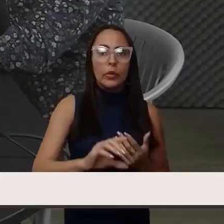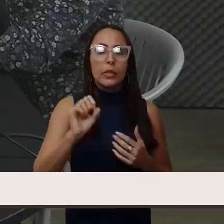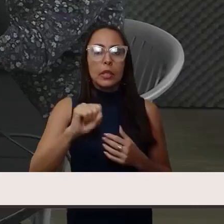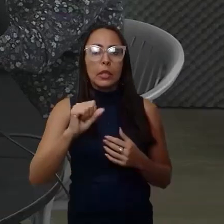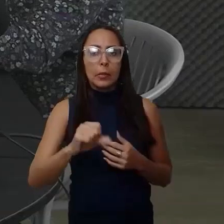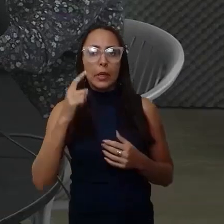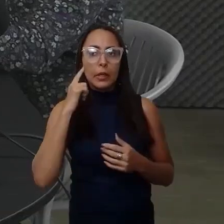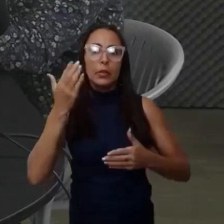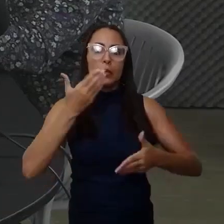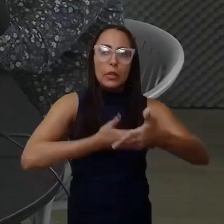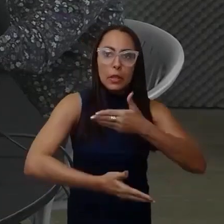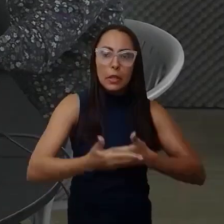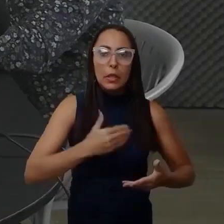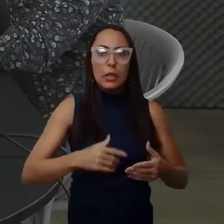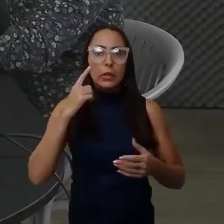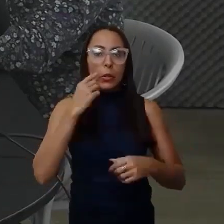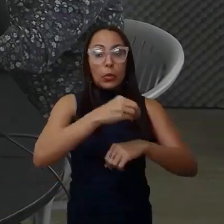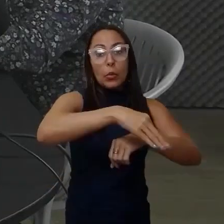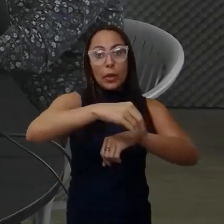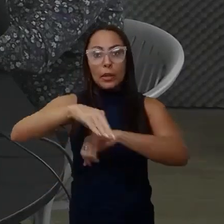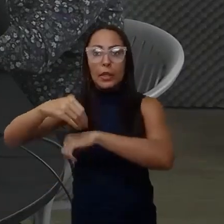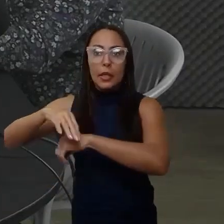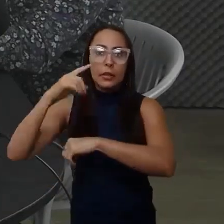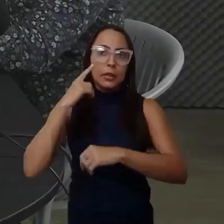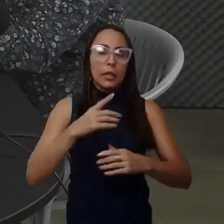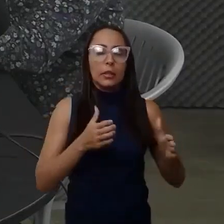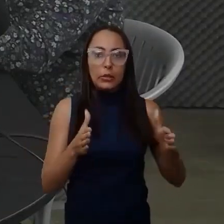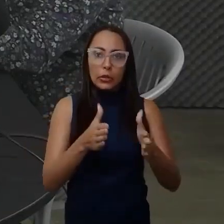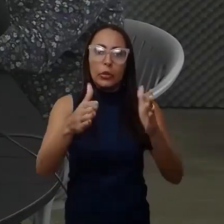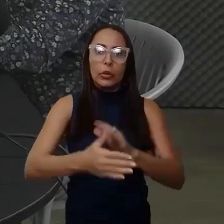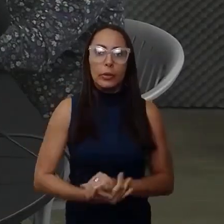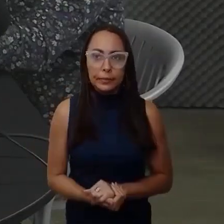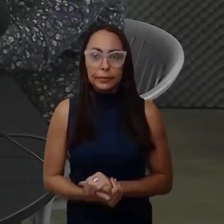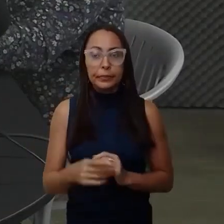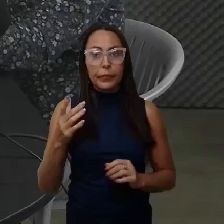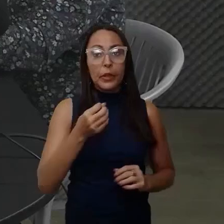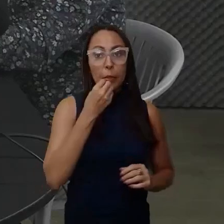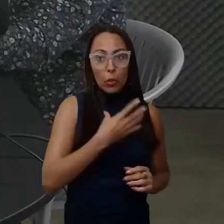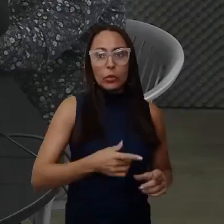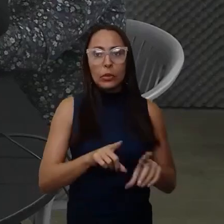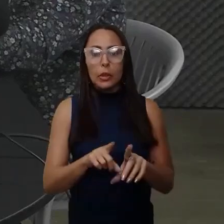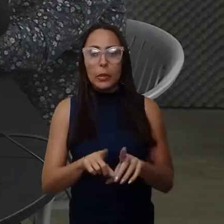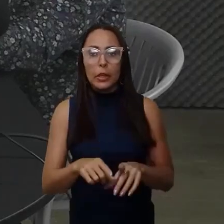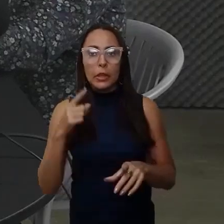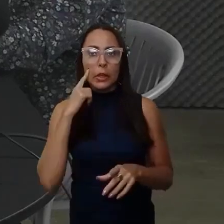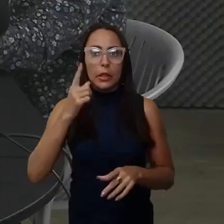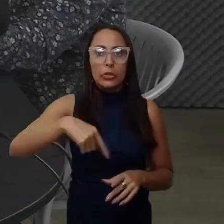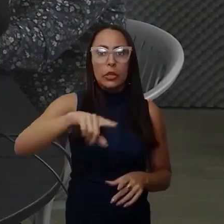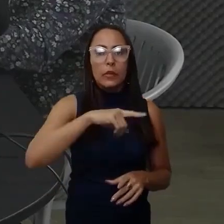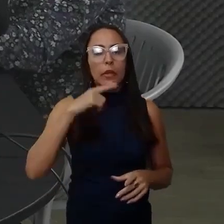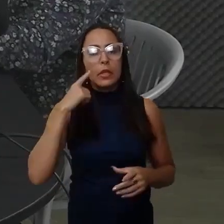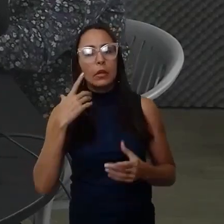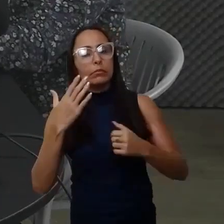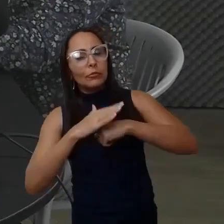Trocando, conversando, né? E compartilhando toda essa trajetória aí. E que bom que vocês estão produzindo, porque a gente pode, né, usufruir dessa